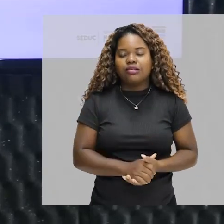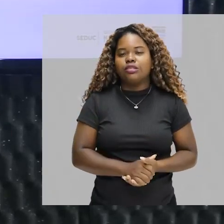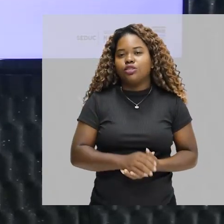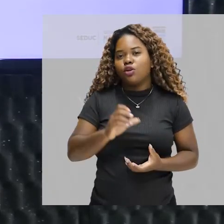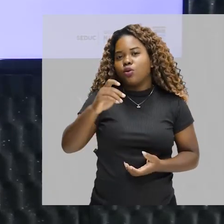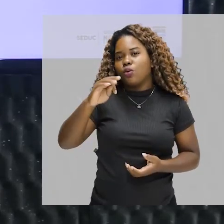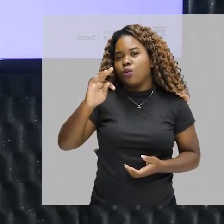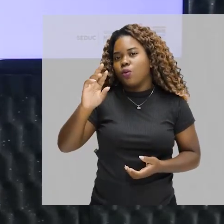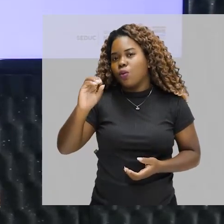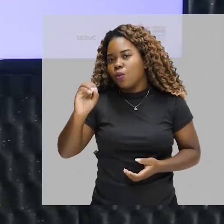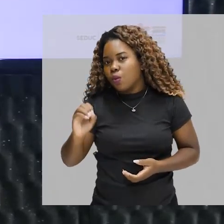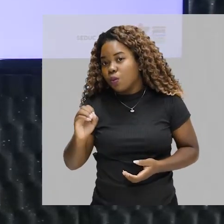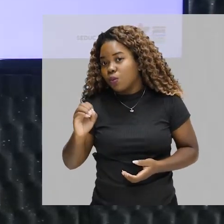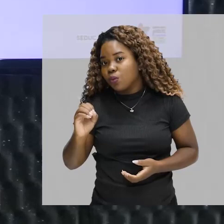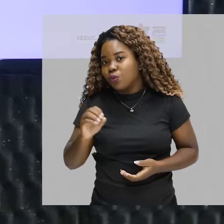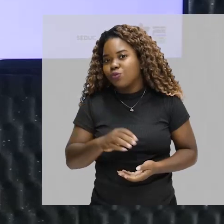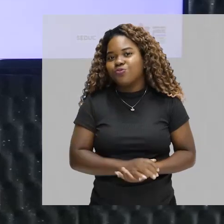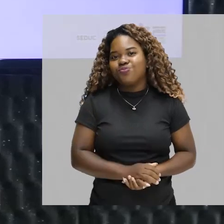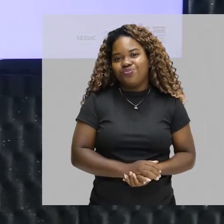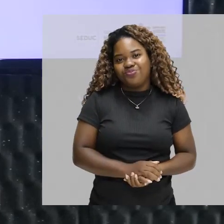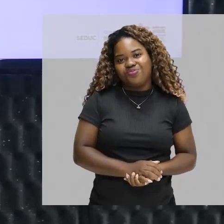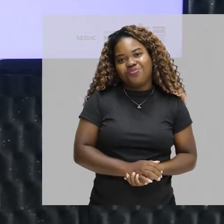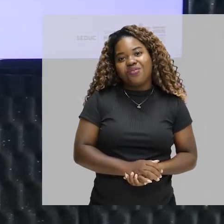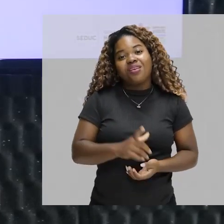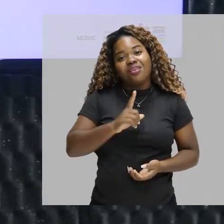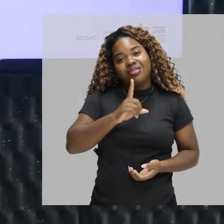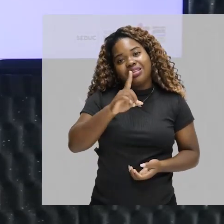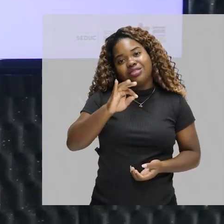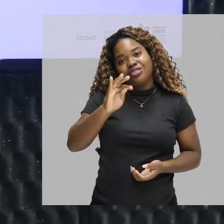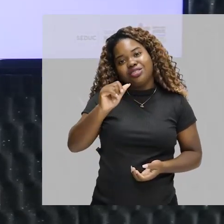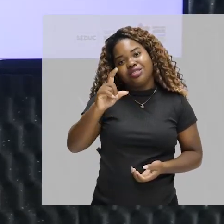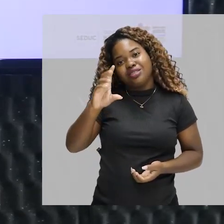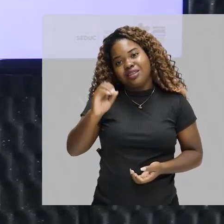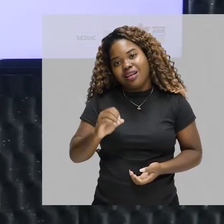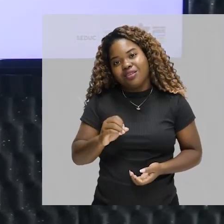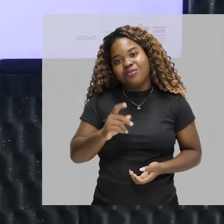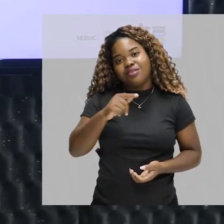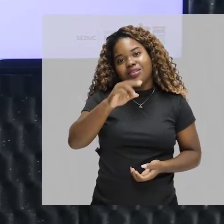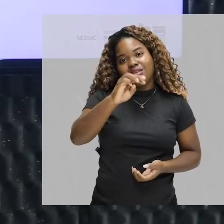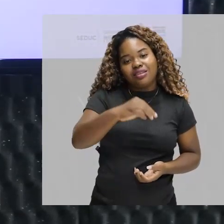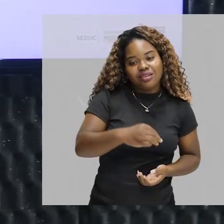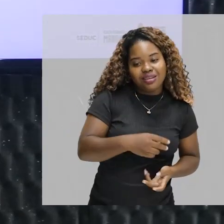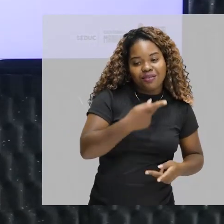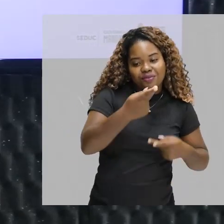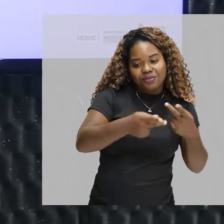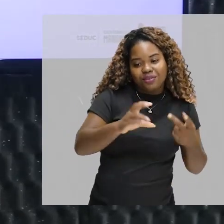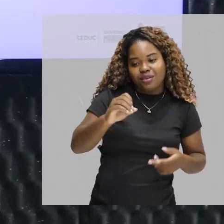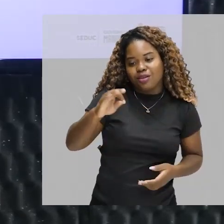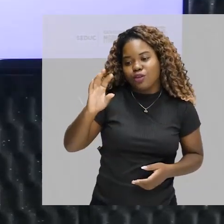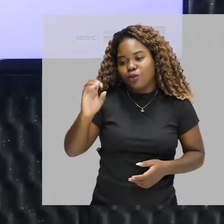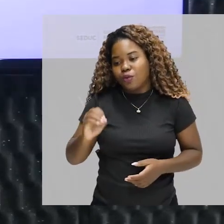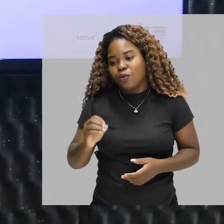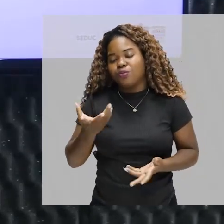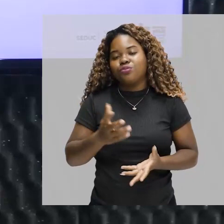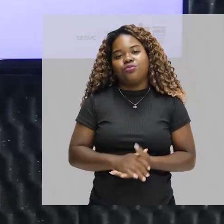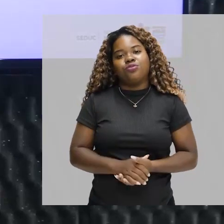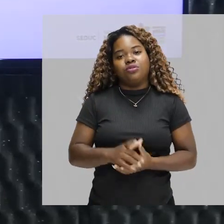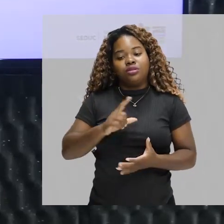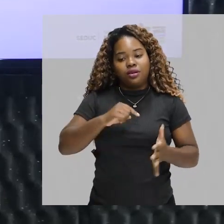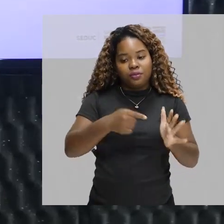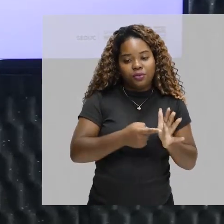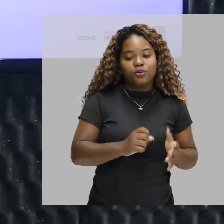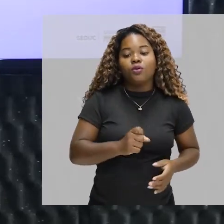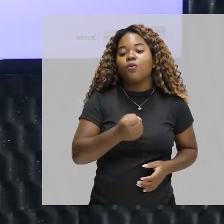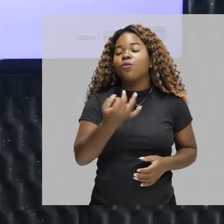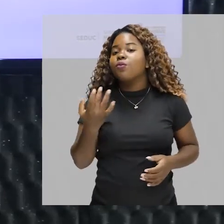contos? Dizem, né, tem um ditado popular aí que quem conta um conto aumenta um ponto. Quantos pontos vocês